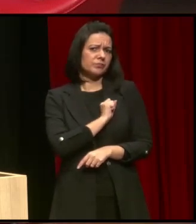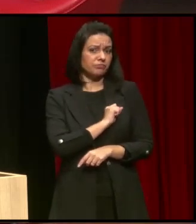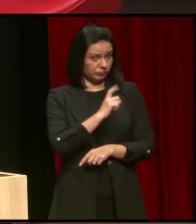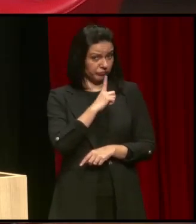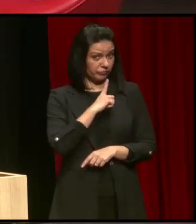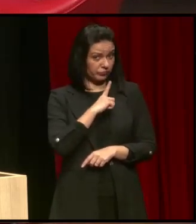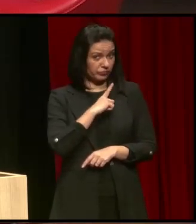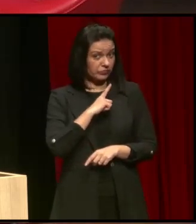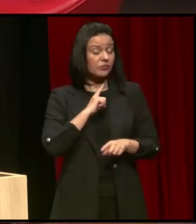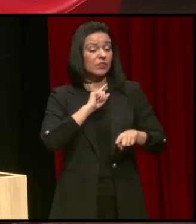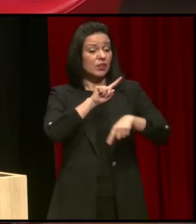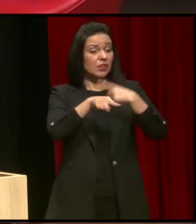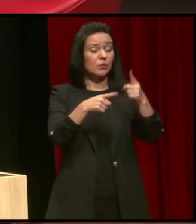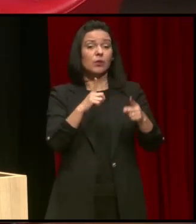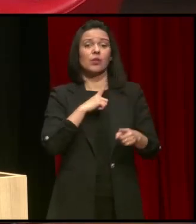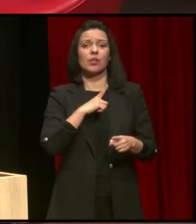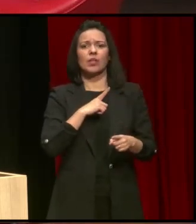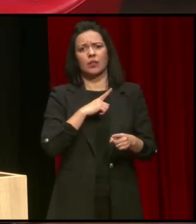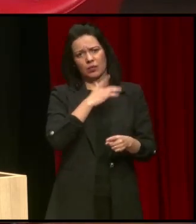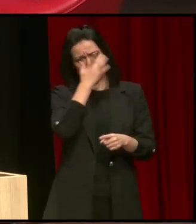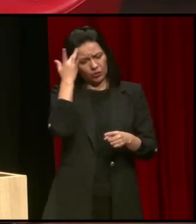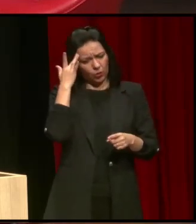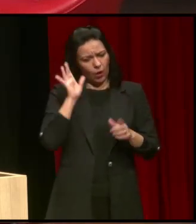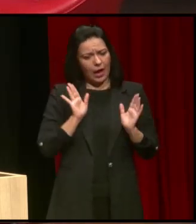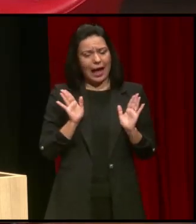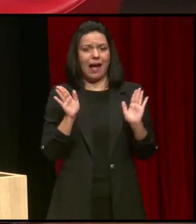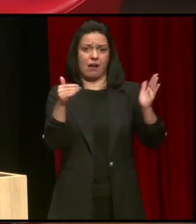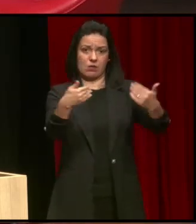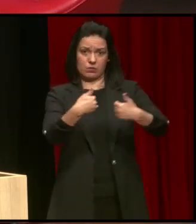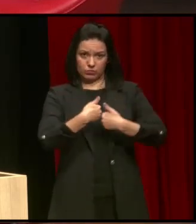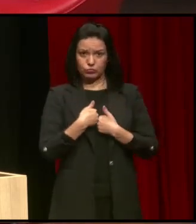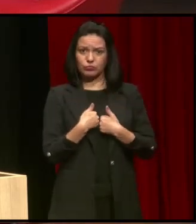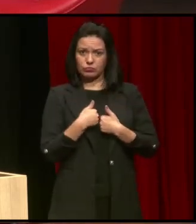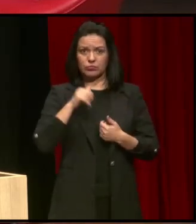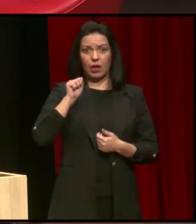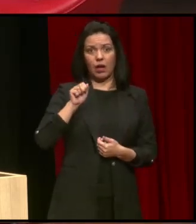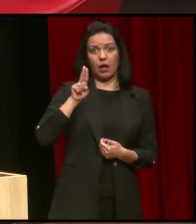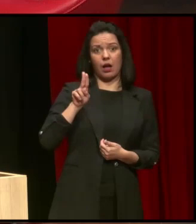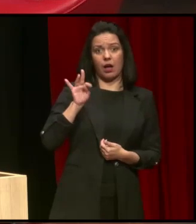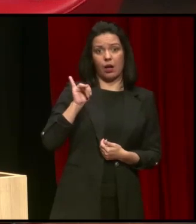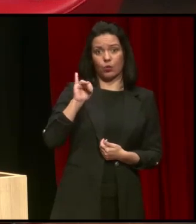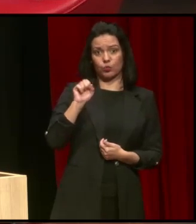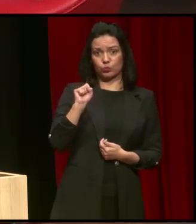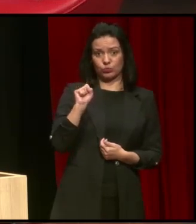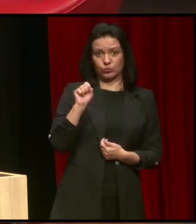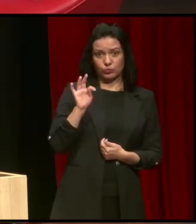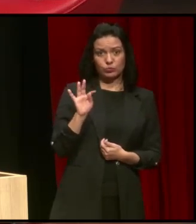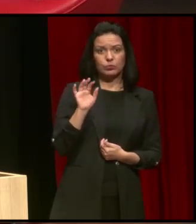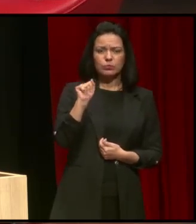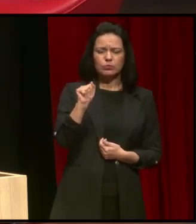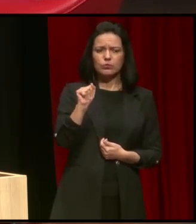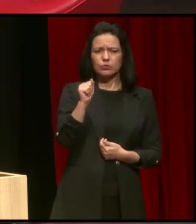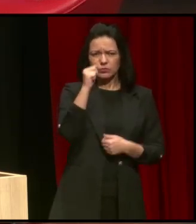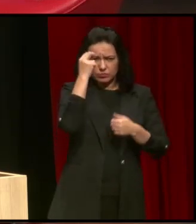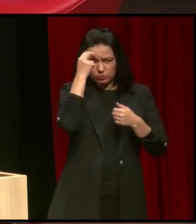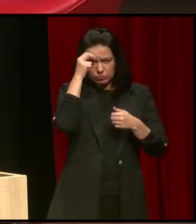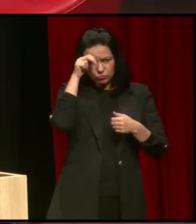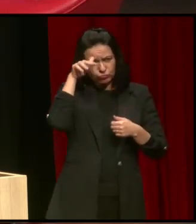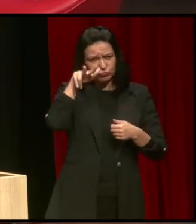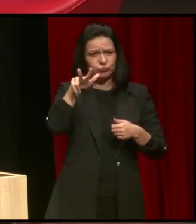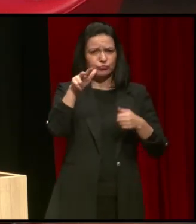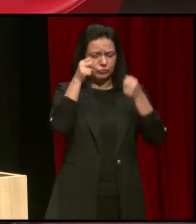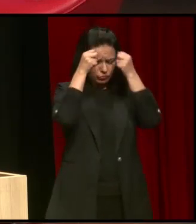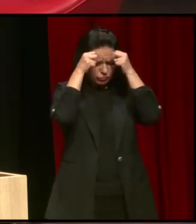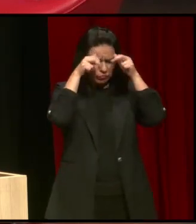que era autista, né? E essa palavra autista, né, muita gente às vezes também se... O que que é autismo,